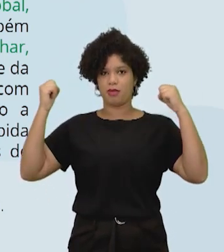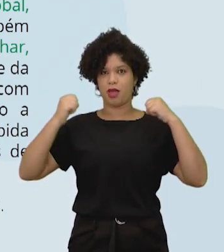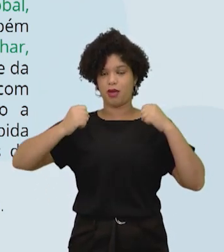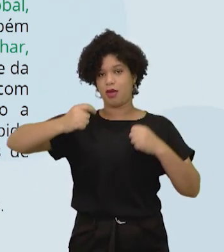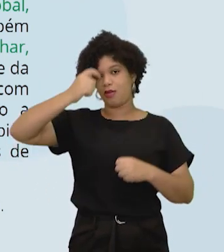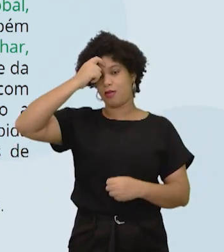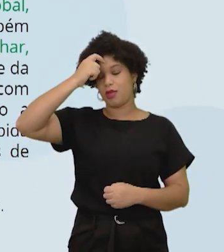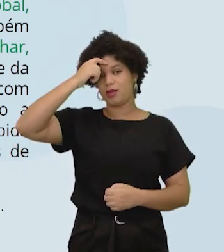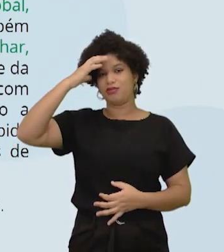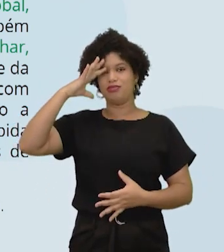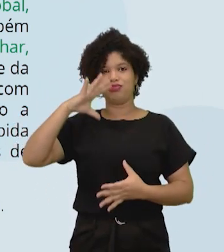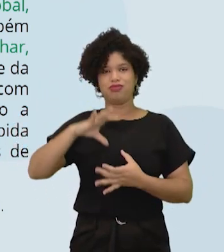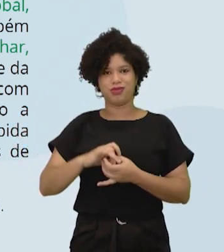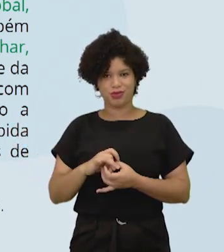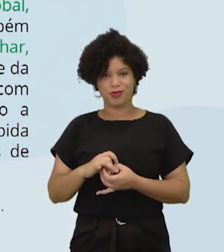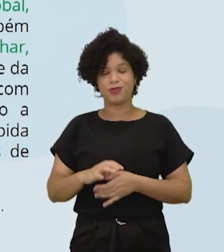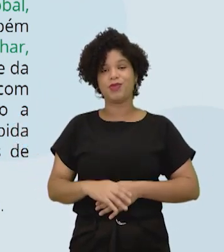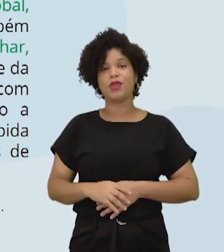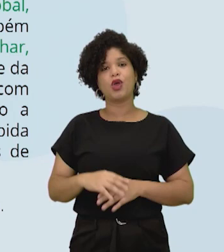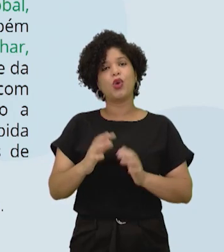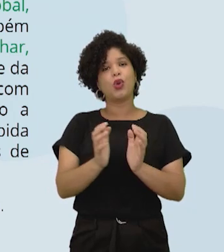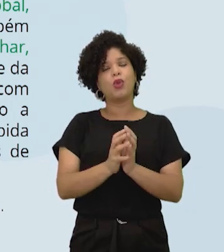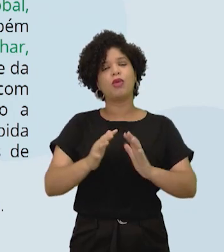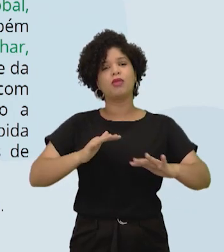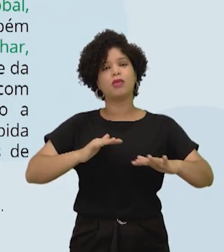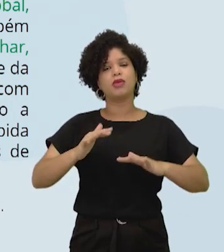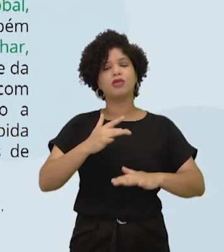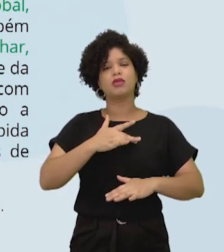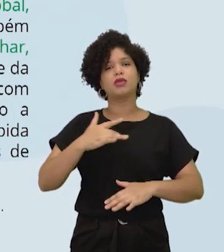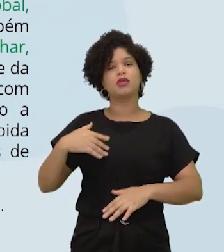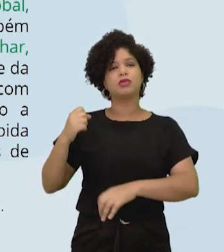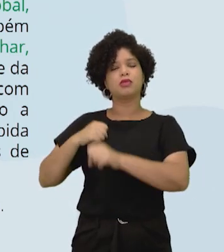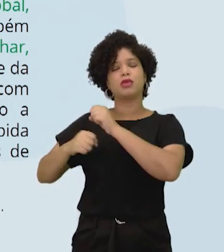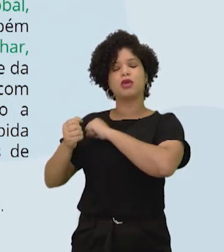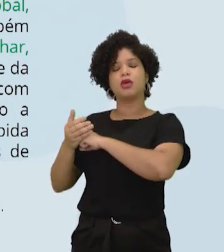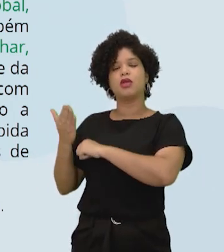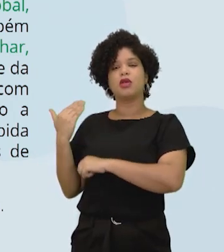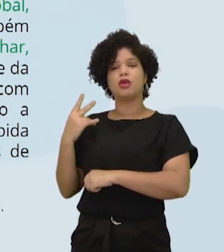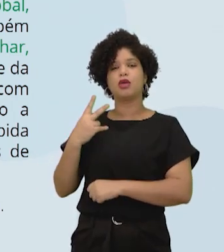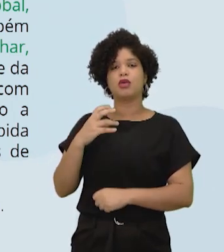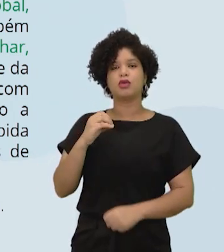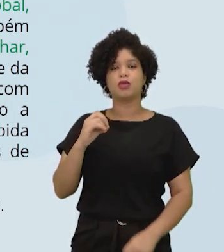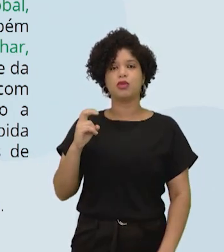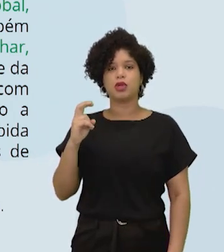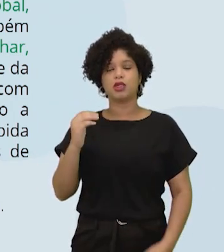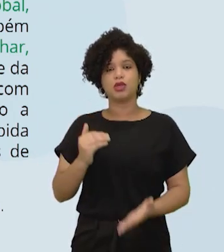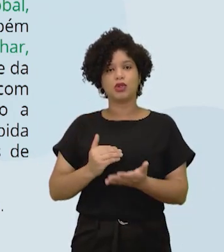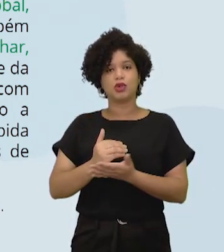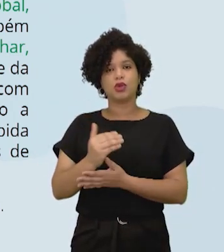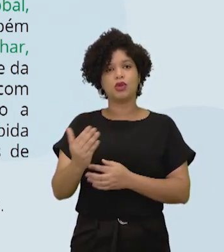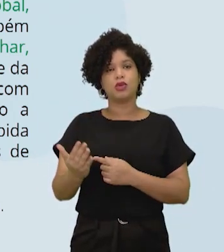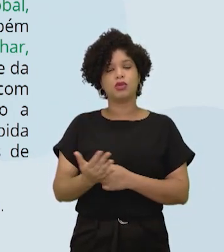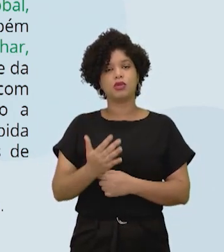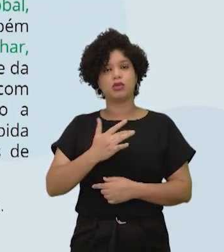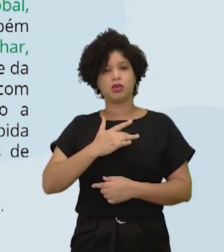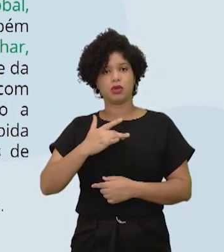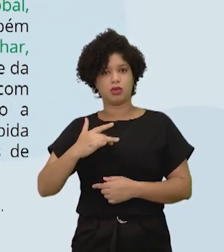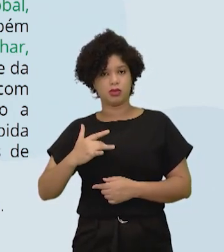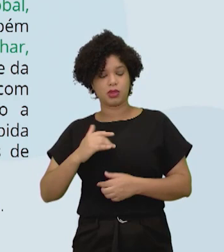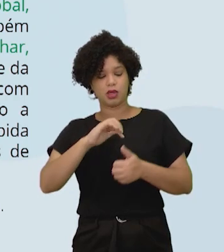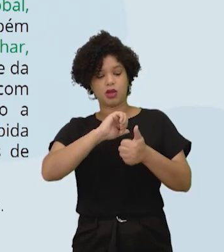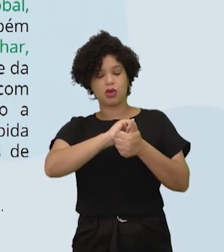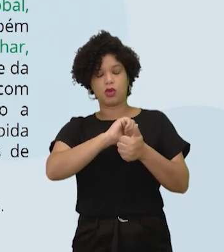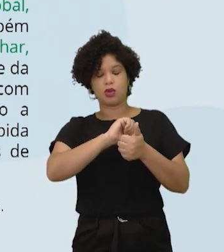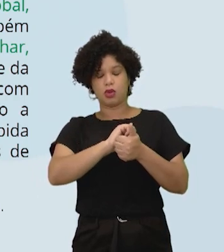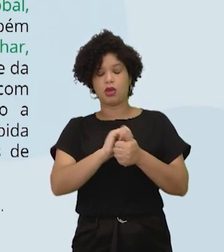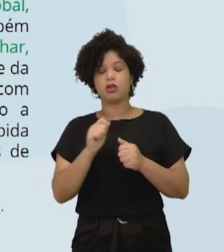programa Movimento Saúde existe desde 2005 com iniciativas que visam a qualidade de vida e a saúde, focando a